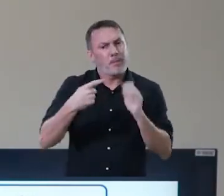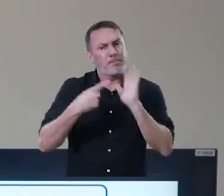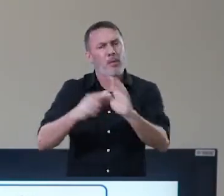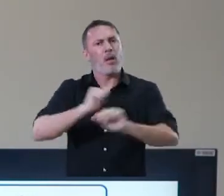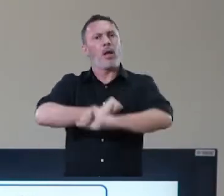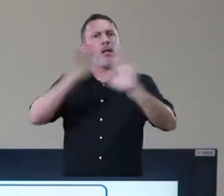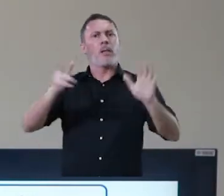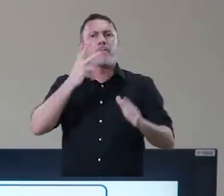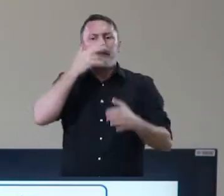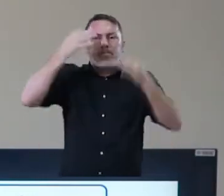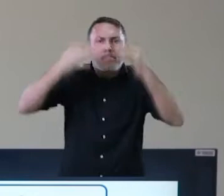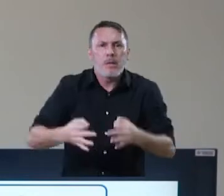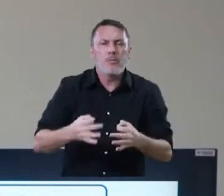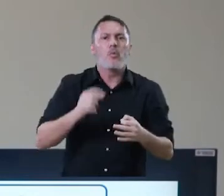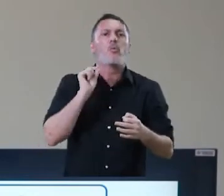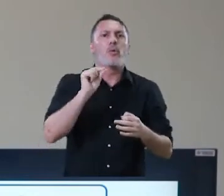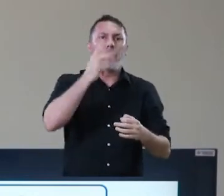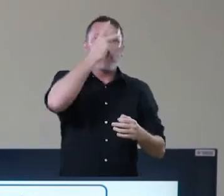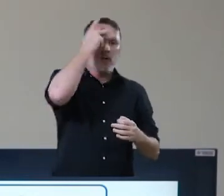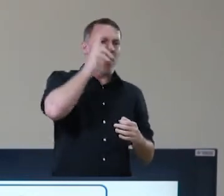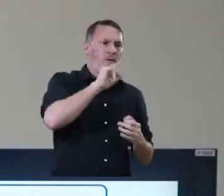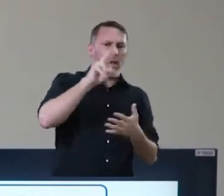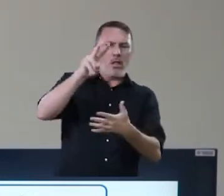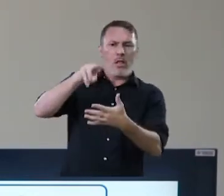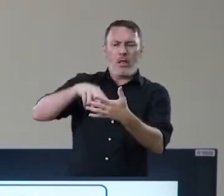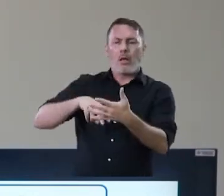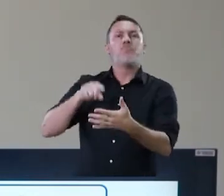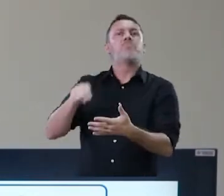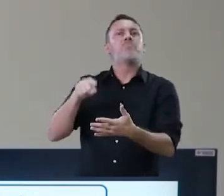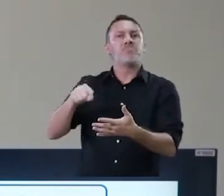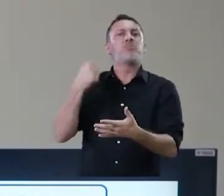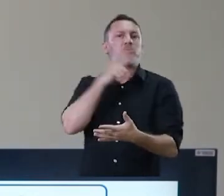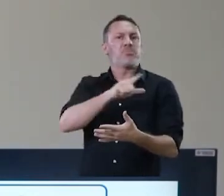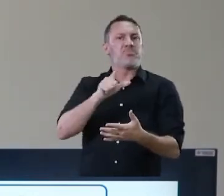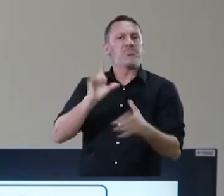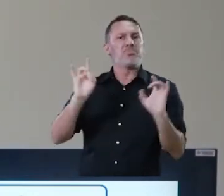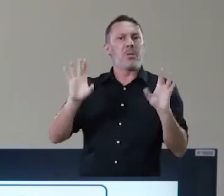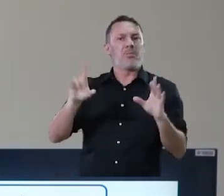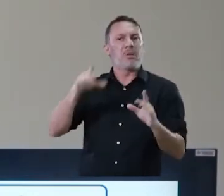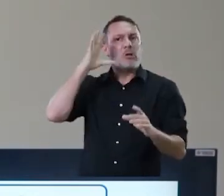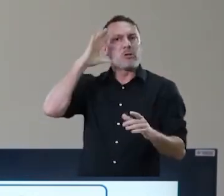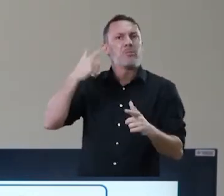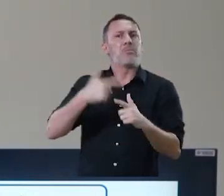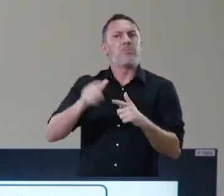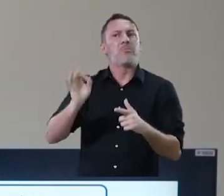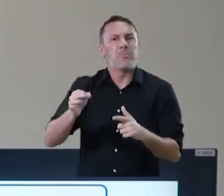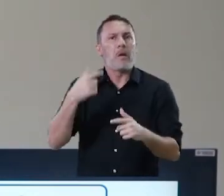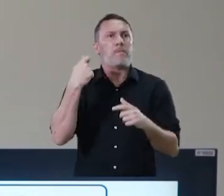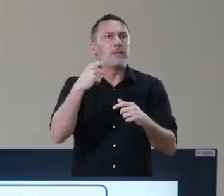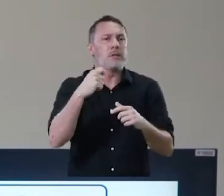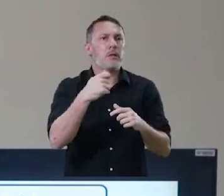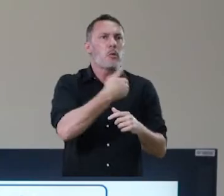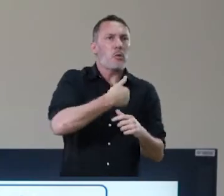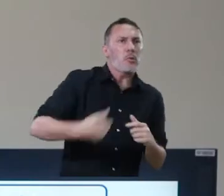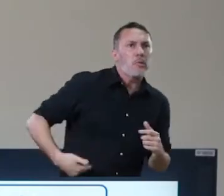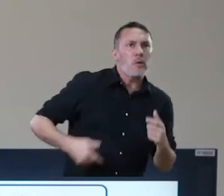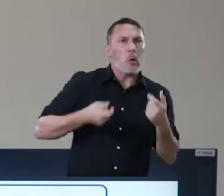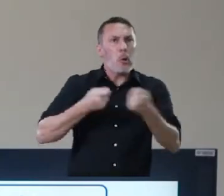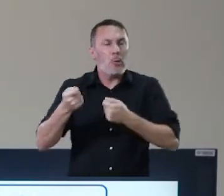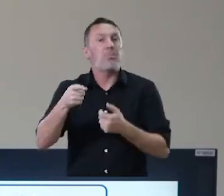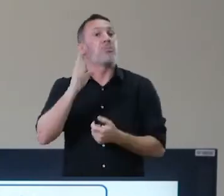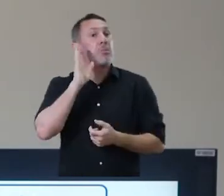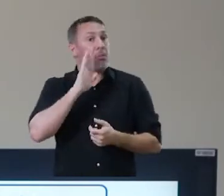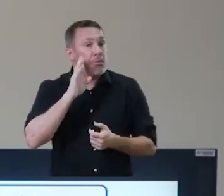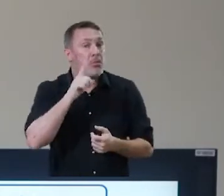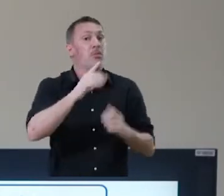ser concreto, precisa ser algo que alguma pessoa vai ler, olha, ele está resolvendo, ele disse que o Estado precisa fazer isso,